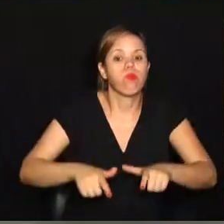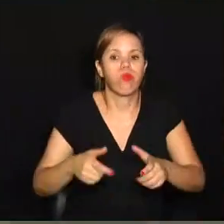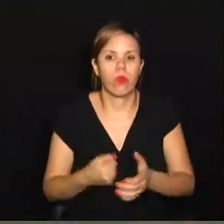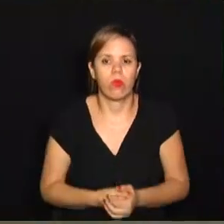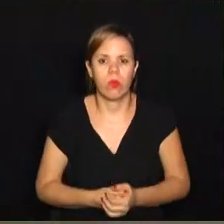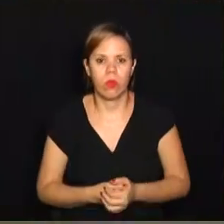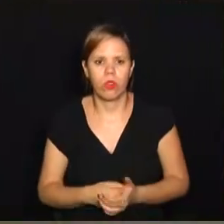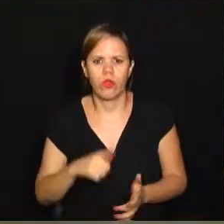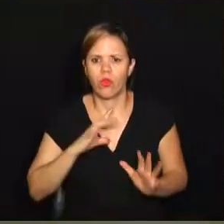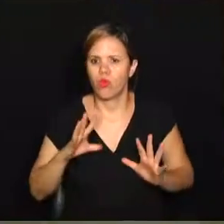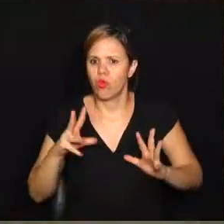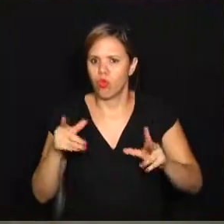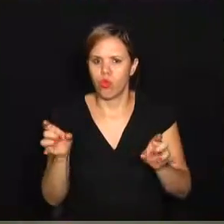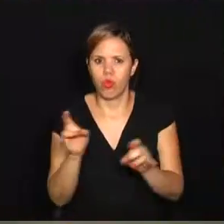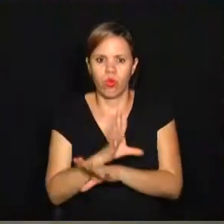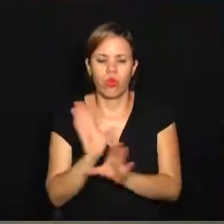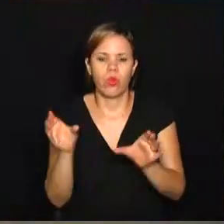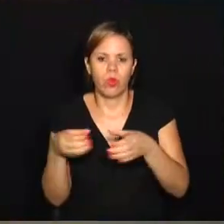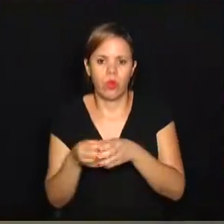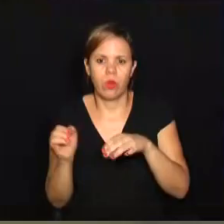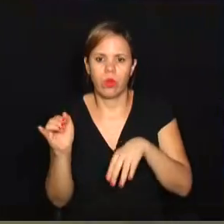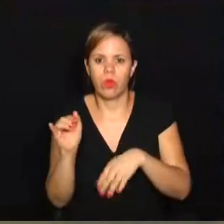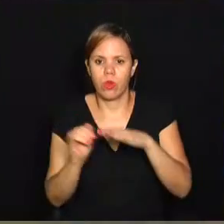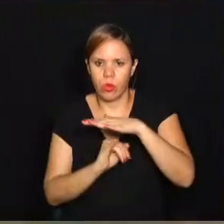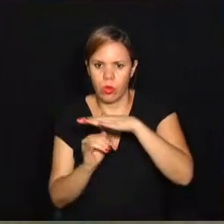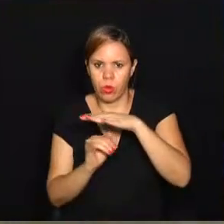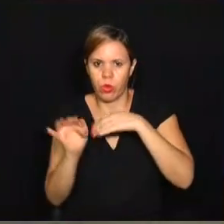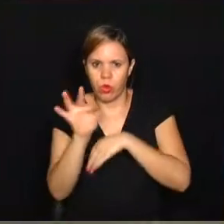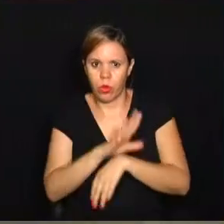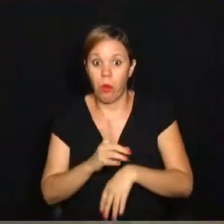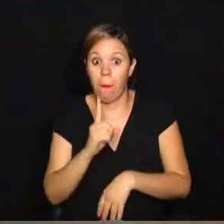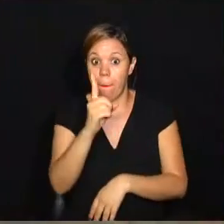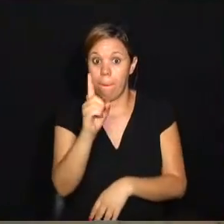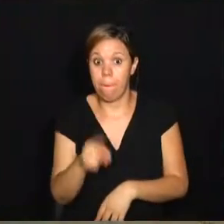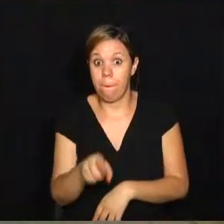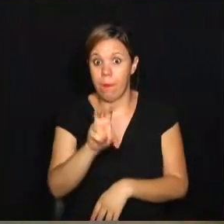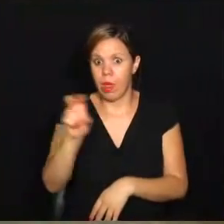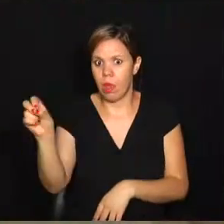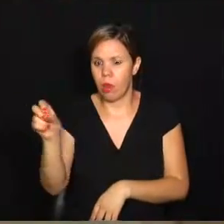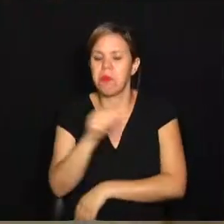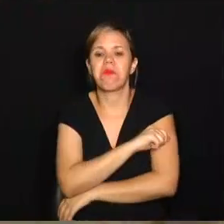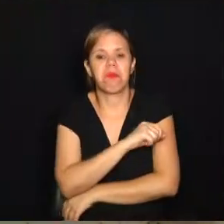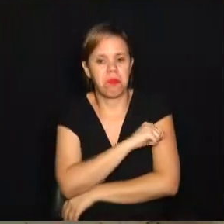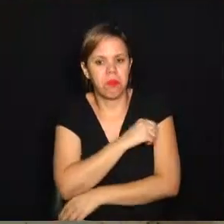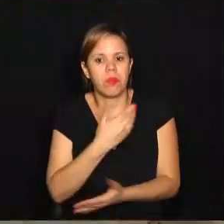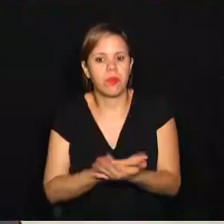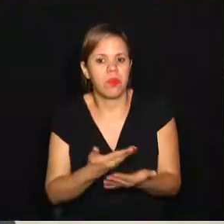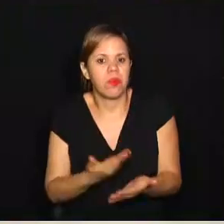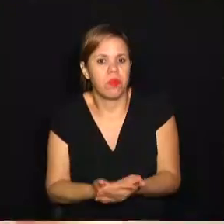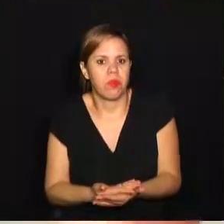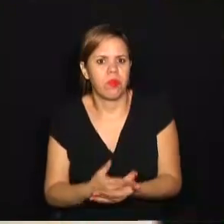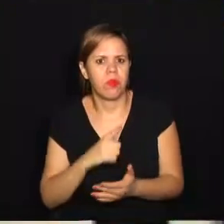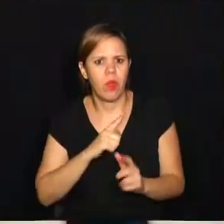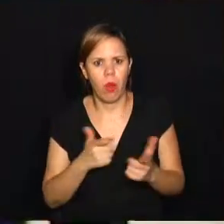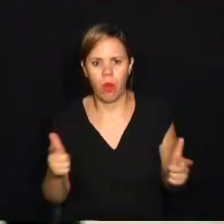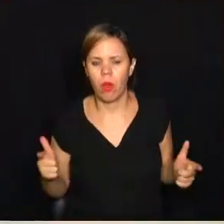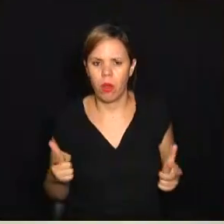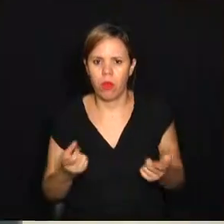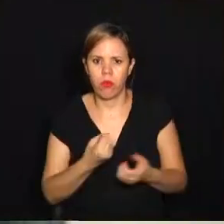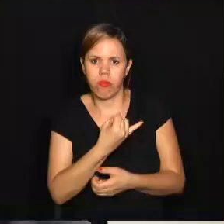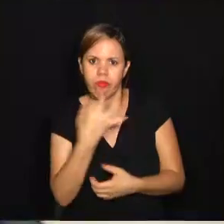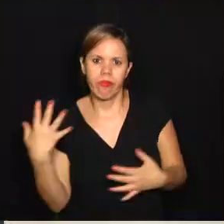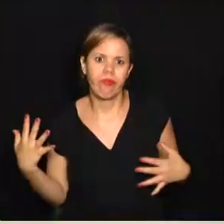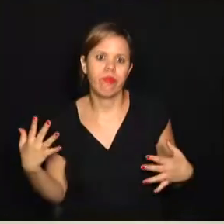quando tiver todas as turmas implementadas no Instituto Federal, a gente vai ter 1.500 estudantes ali. Então, 1.500 estudantes dá um imenso fluxo de